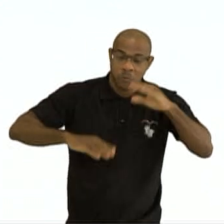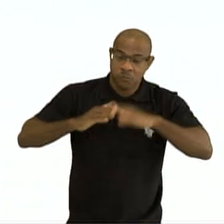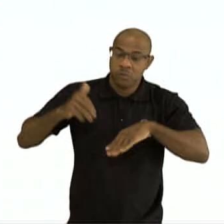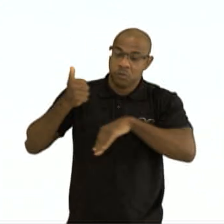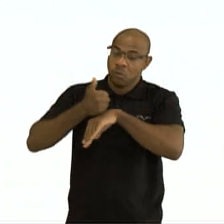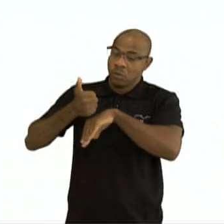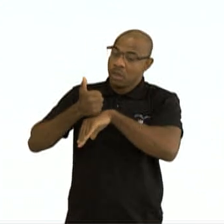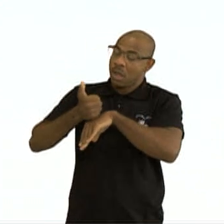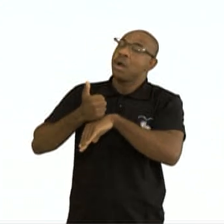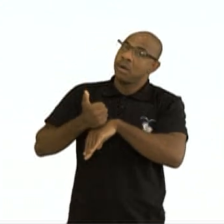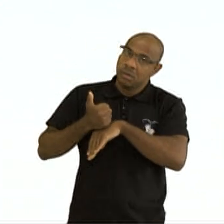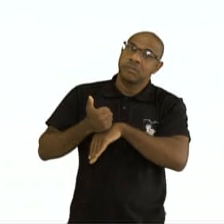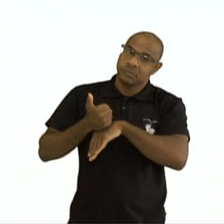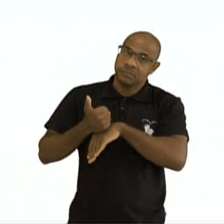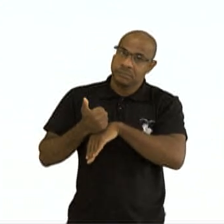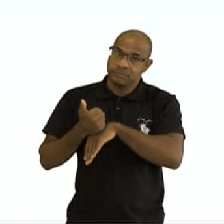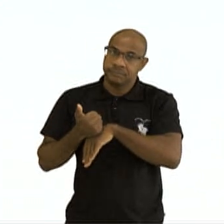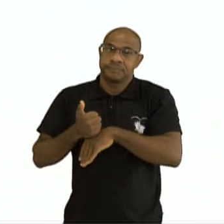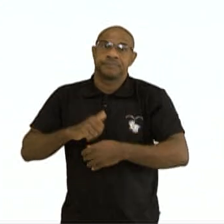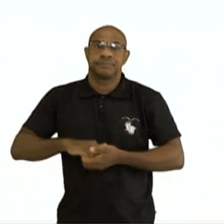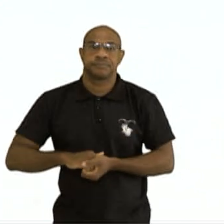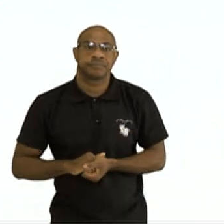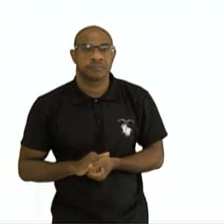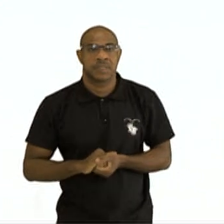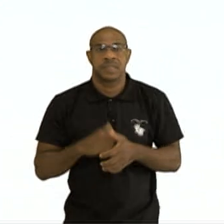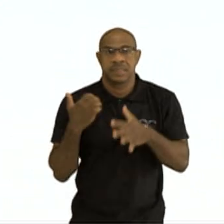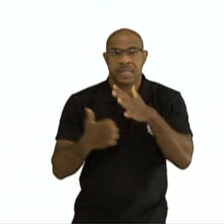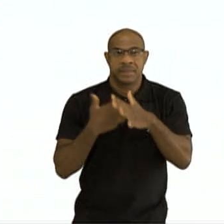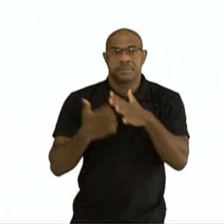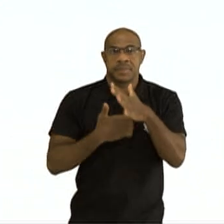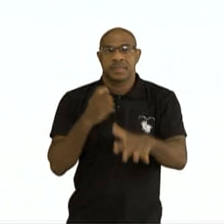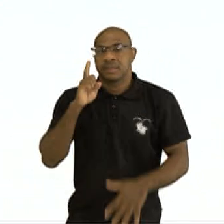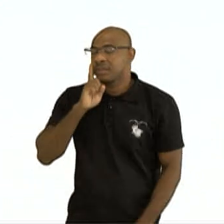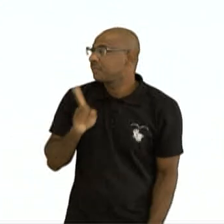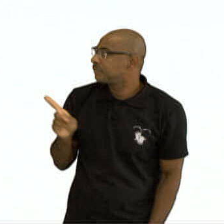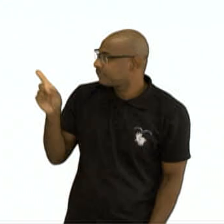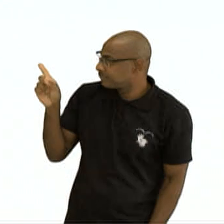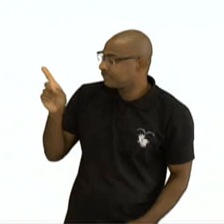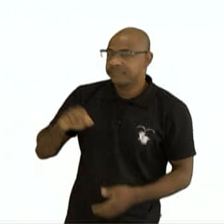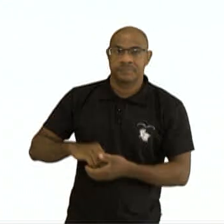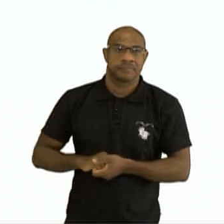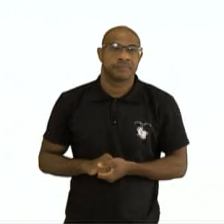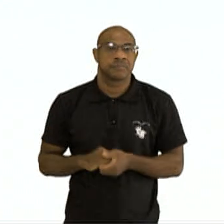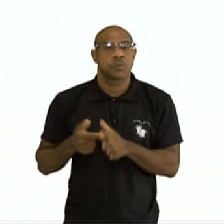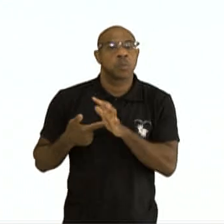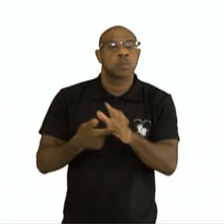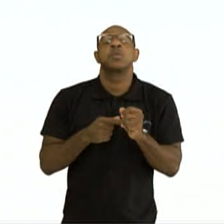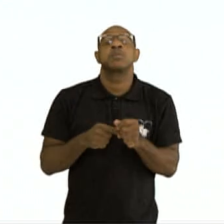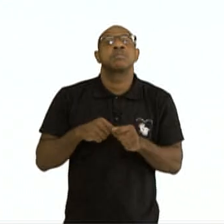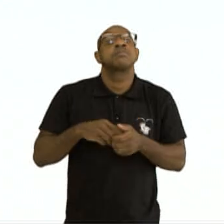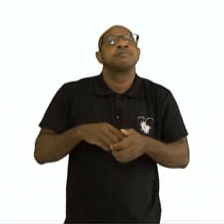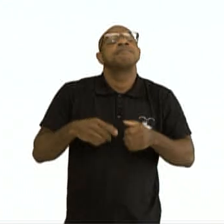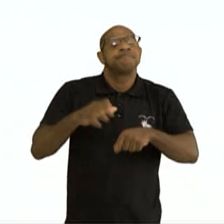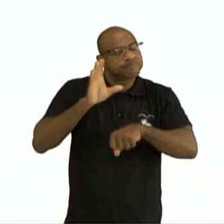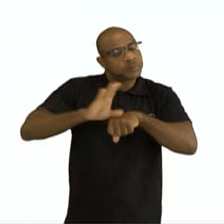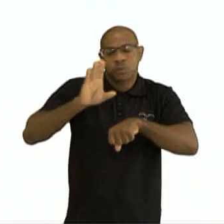Profissionais da Diving Company. O que nós oferecemos? Cursos de mergulho para todos os